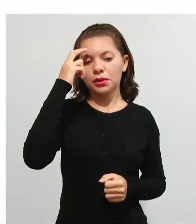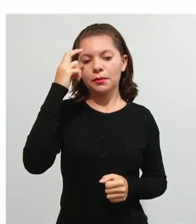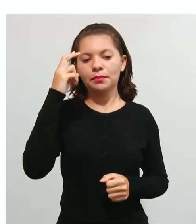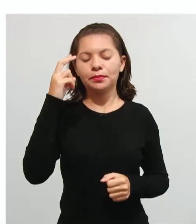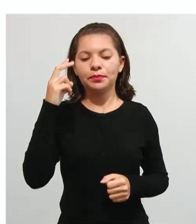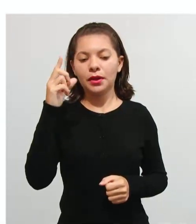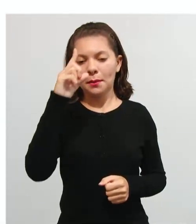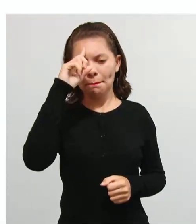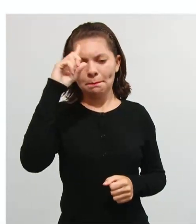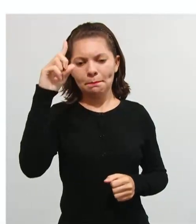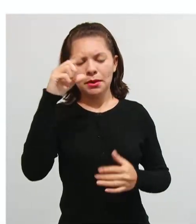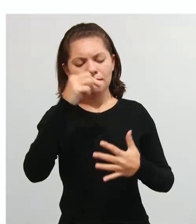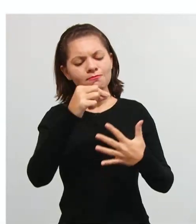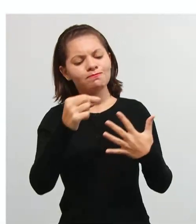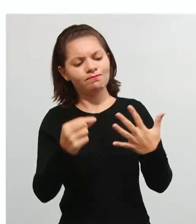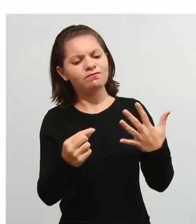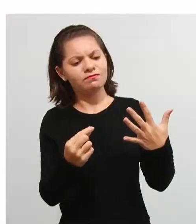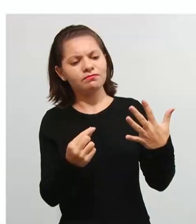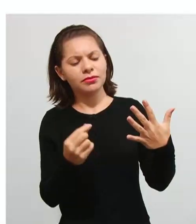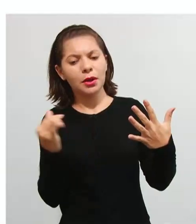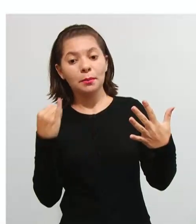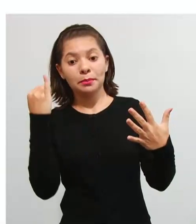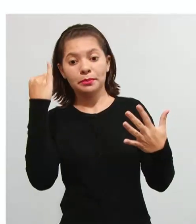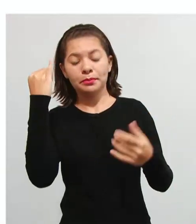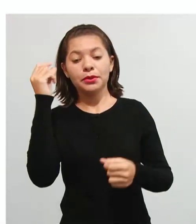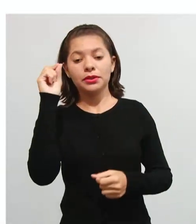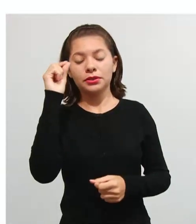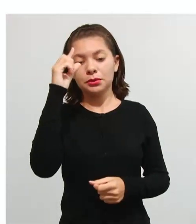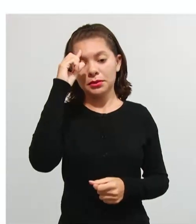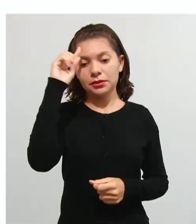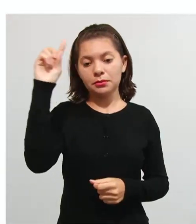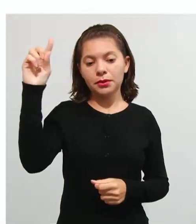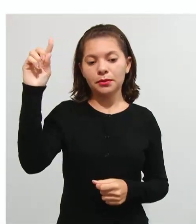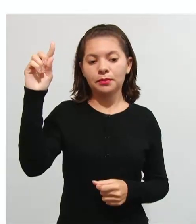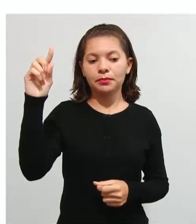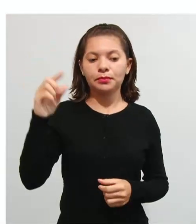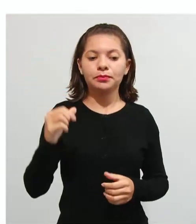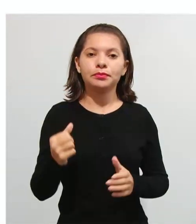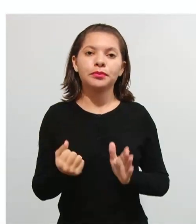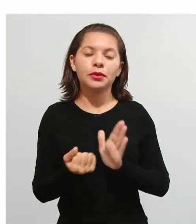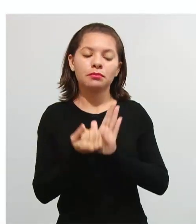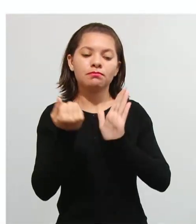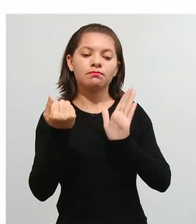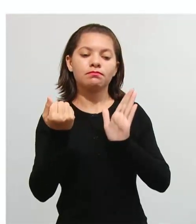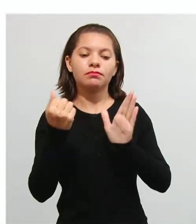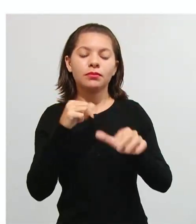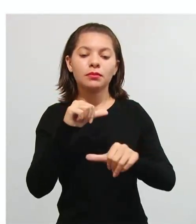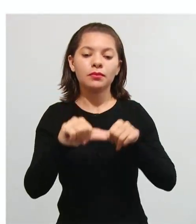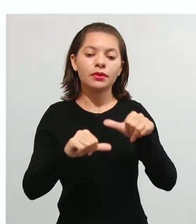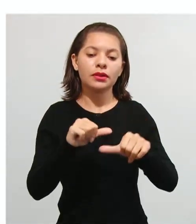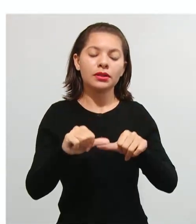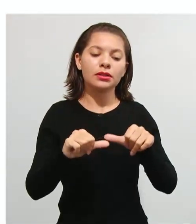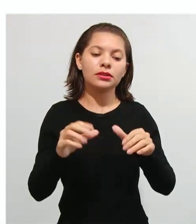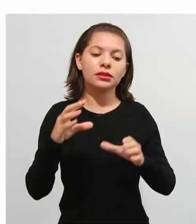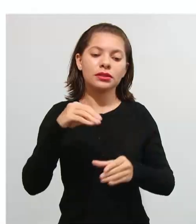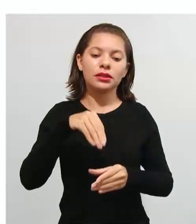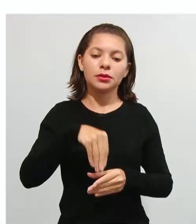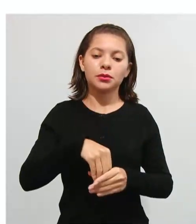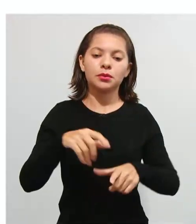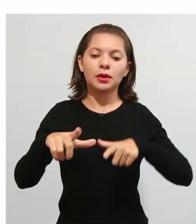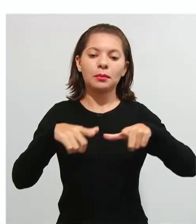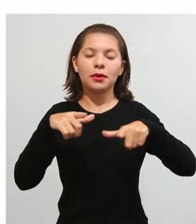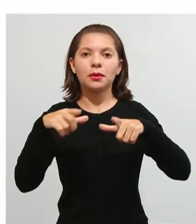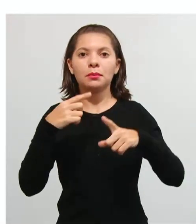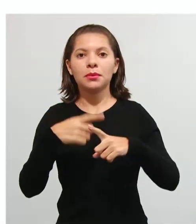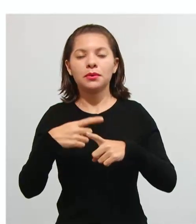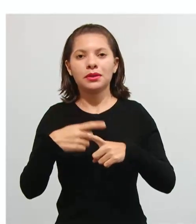o principal elemento que promove, né, que potencializa essa mudança dentro das organizações. Por quê?